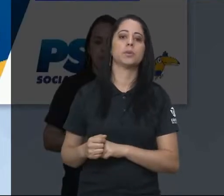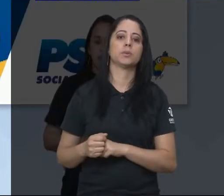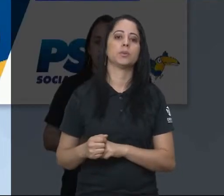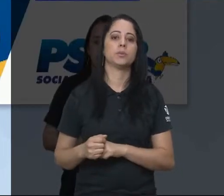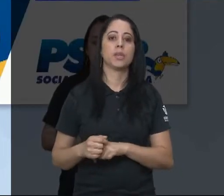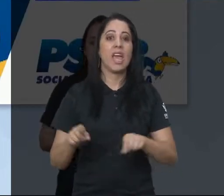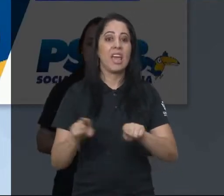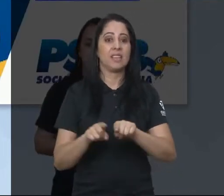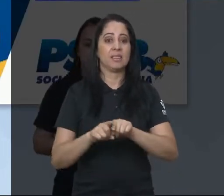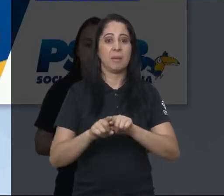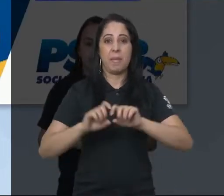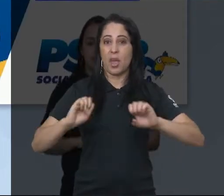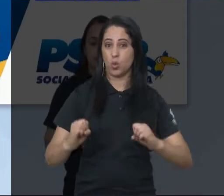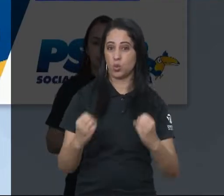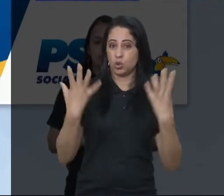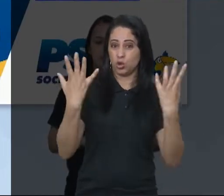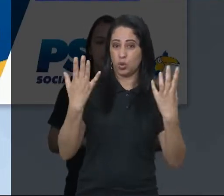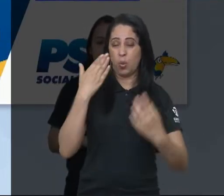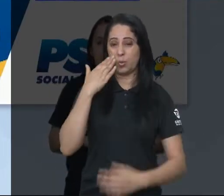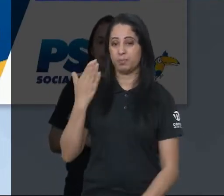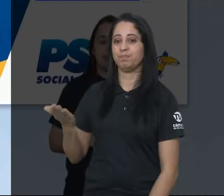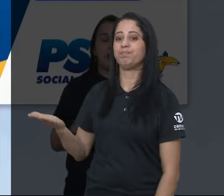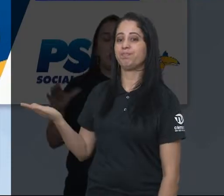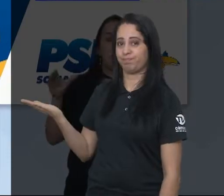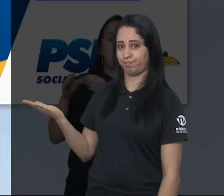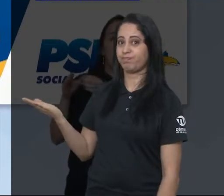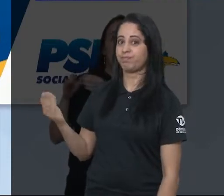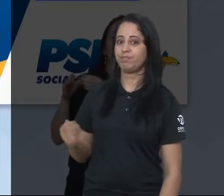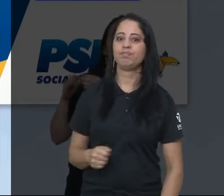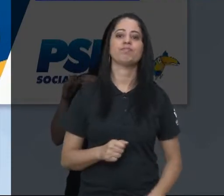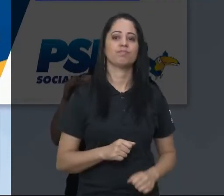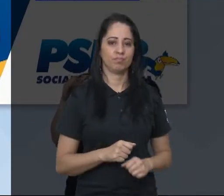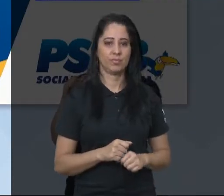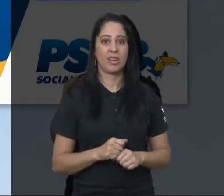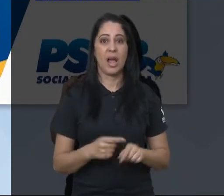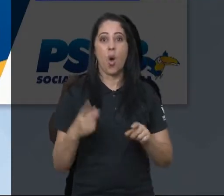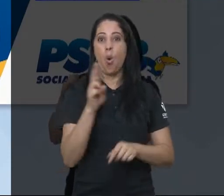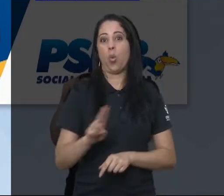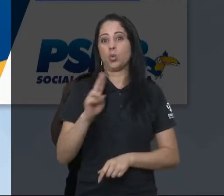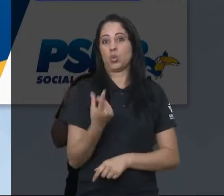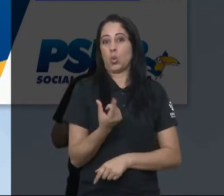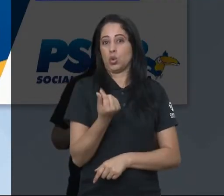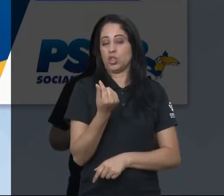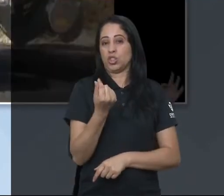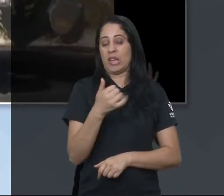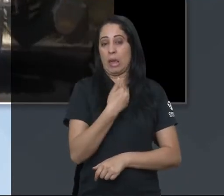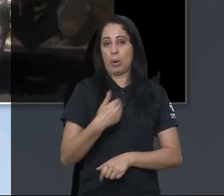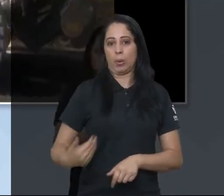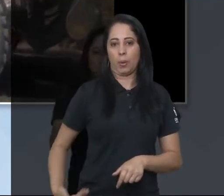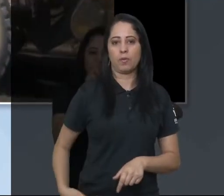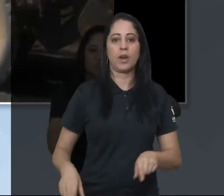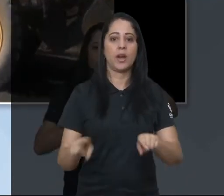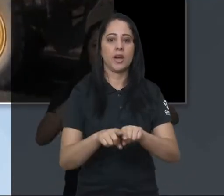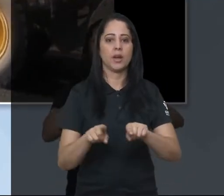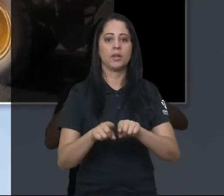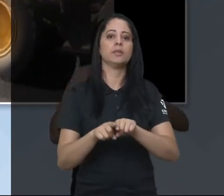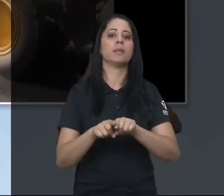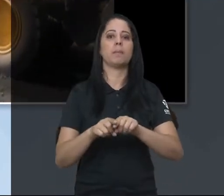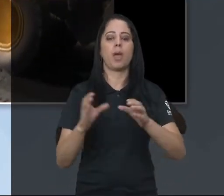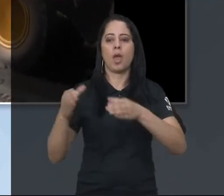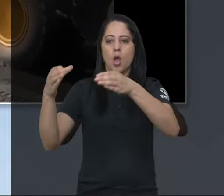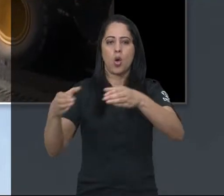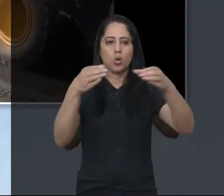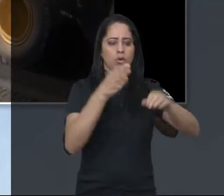a vedação de manifestações políticas eleitorais em eventos promovidos com dinheiro público, a atuação parlamentar